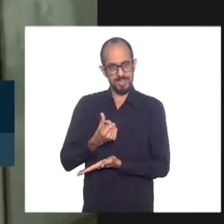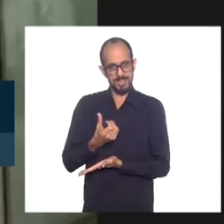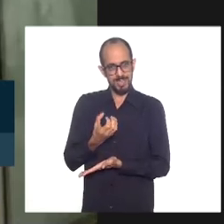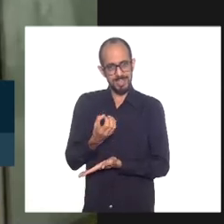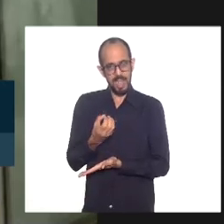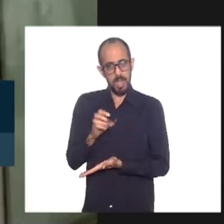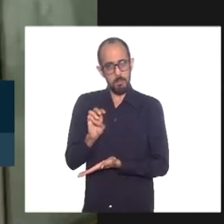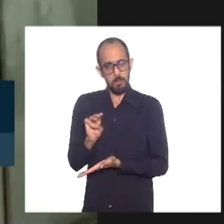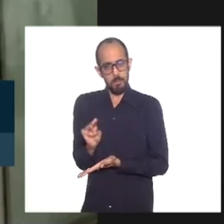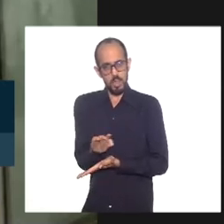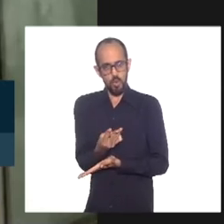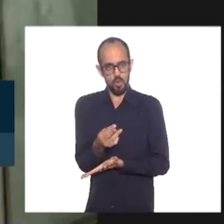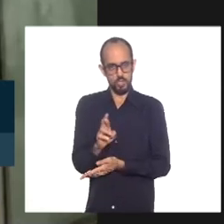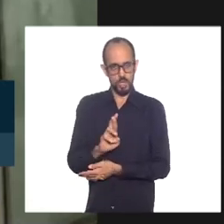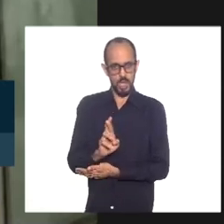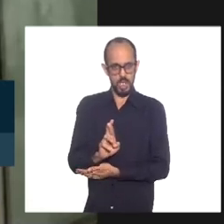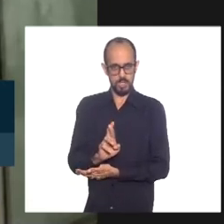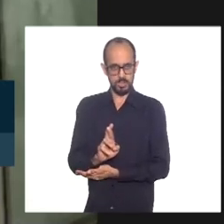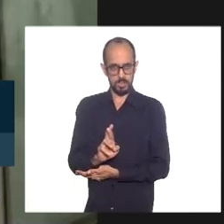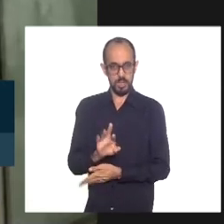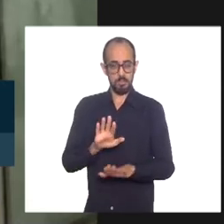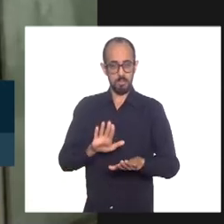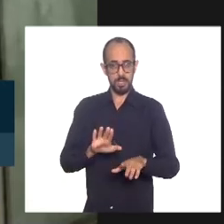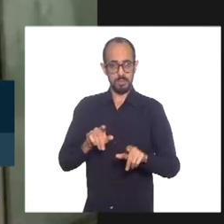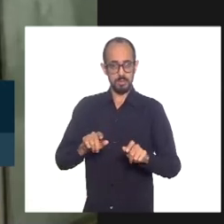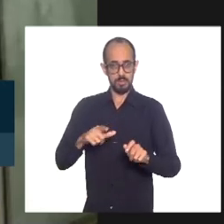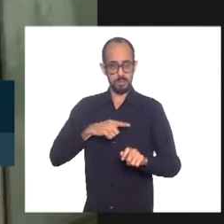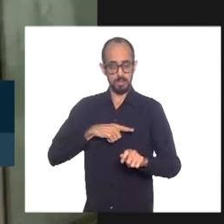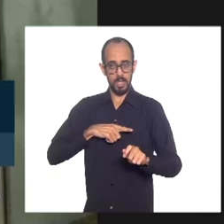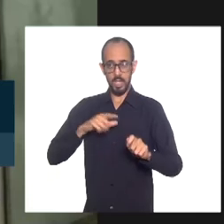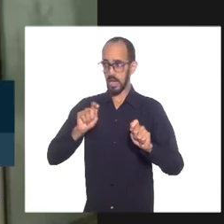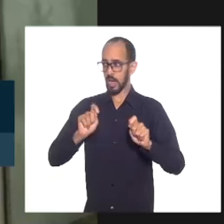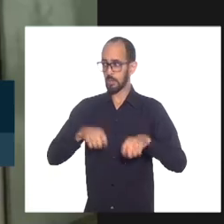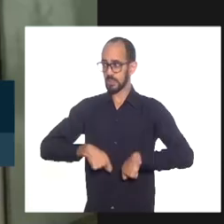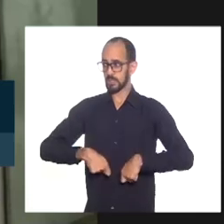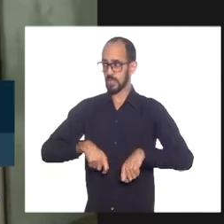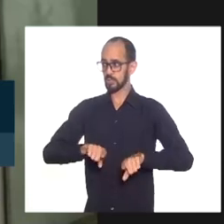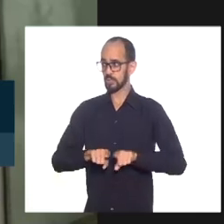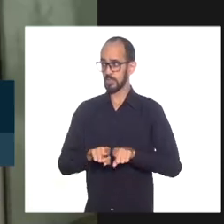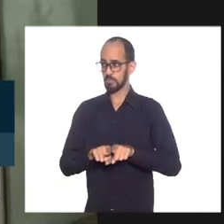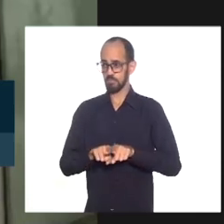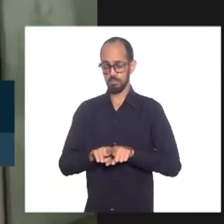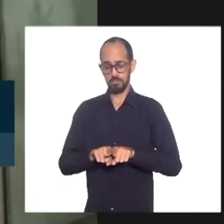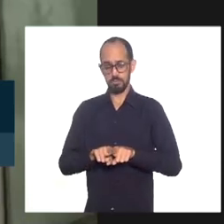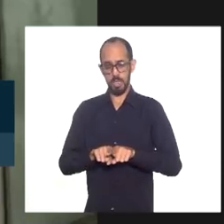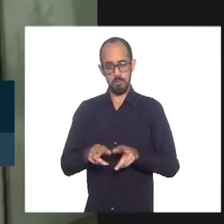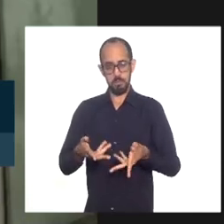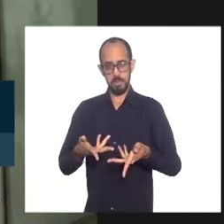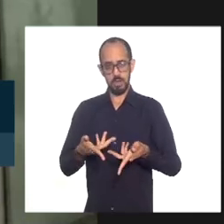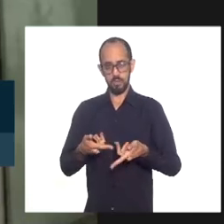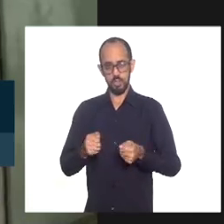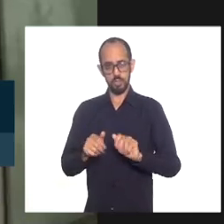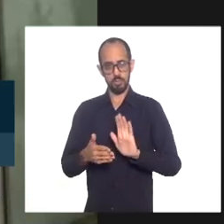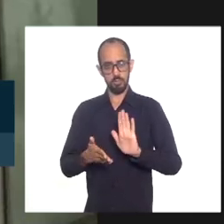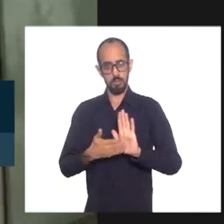de reais, mas tem ainda aí um potencial, né, incrível, e algumas propostas dentro